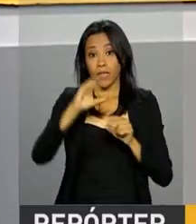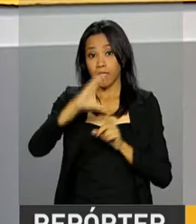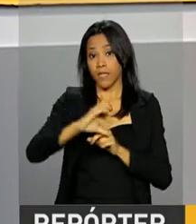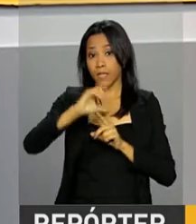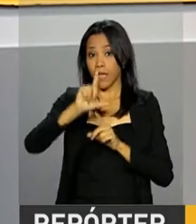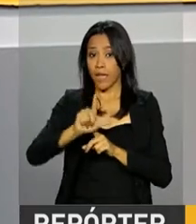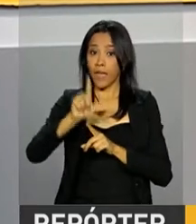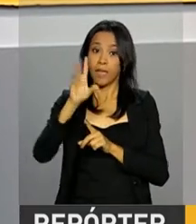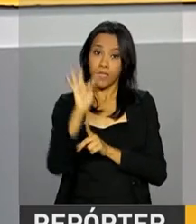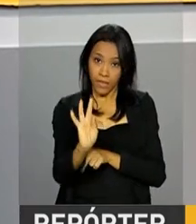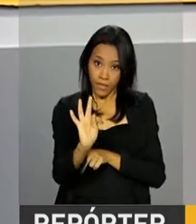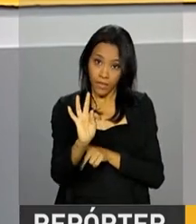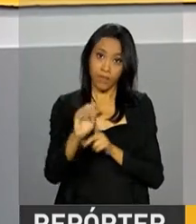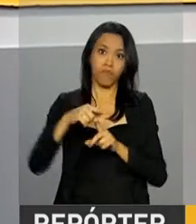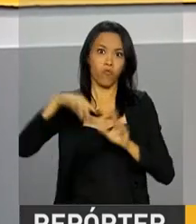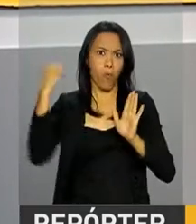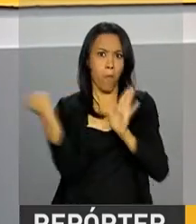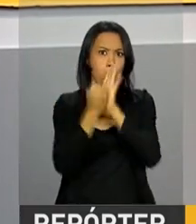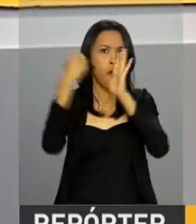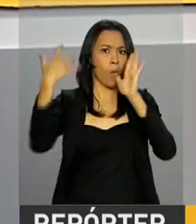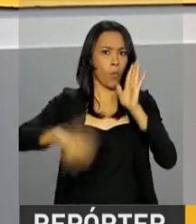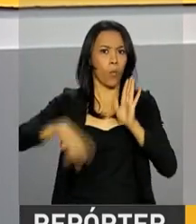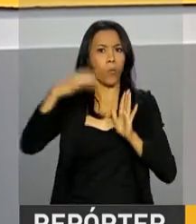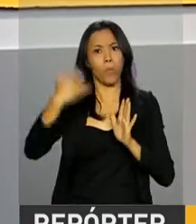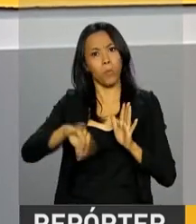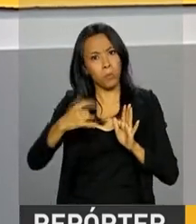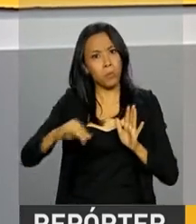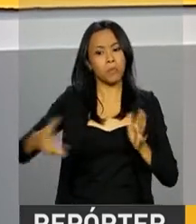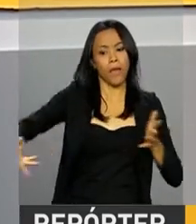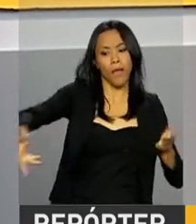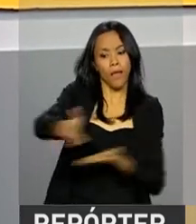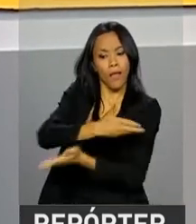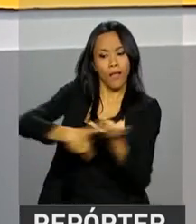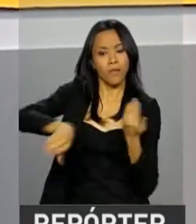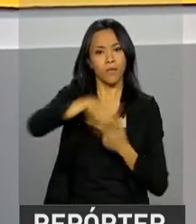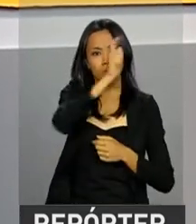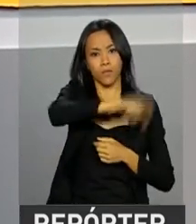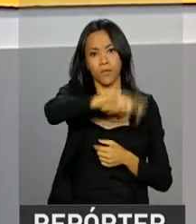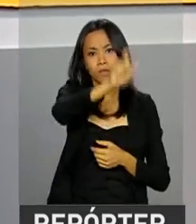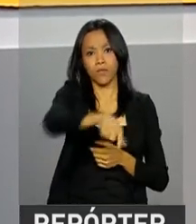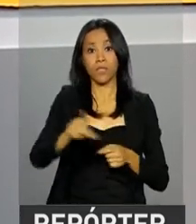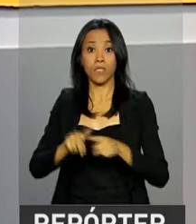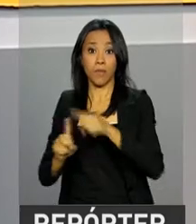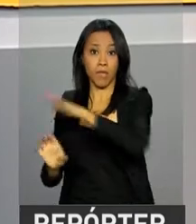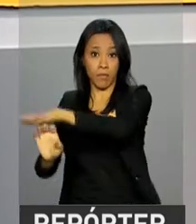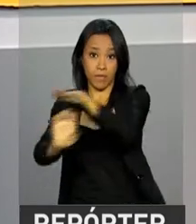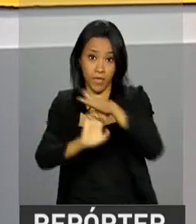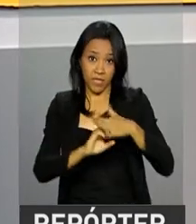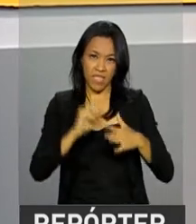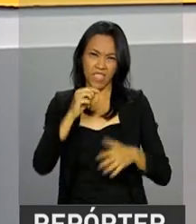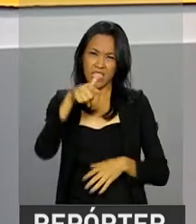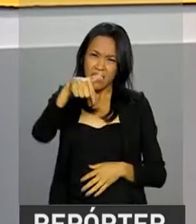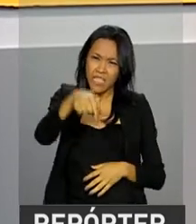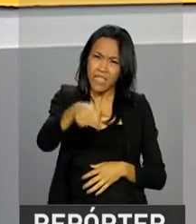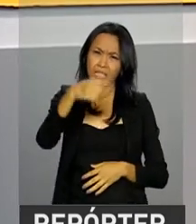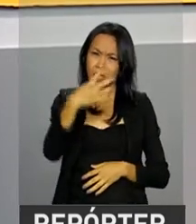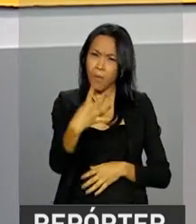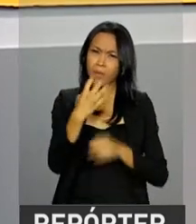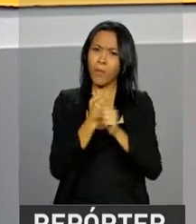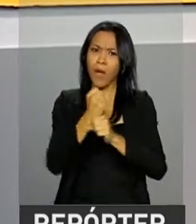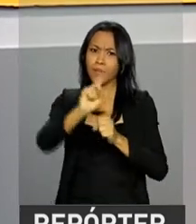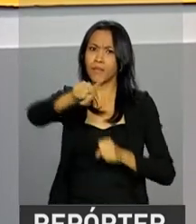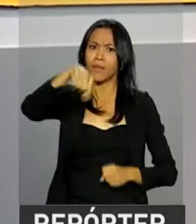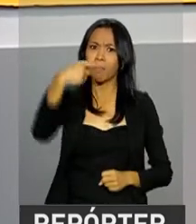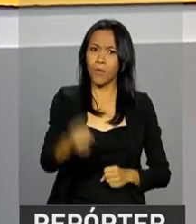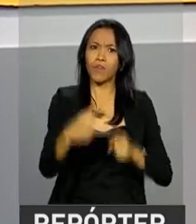leis do trabalho, a CLT, foi um marco nas relações entre patrões e empregados. E agora, 74 anos depois, foi